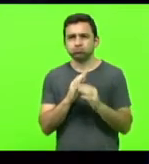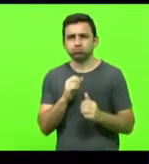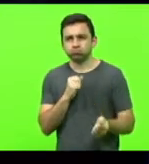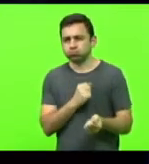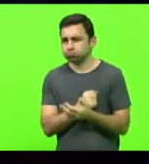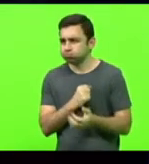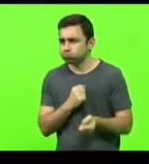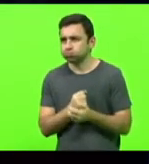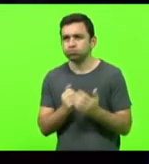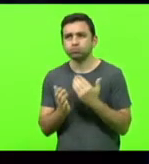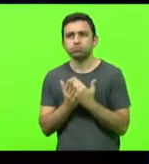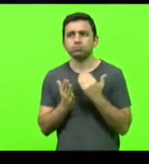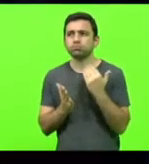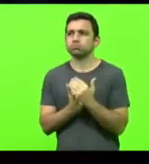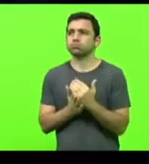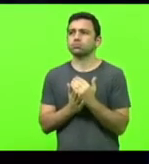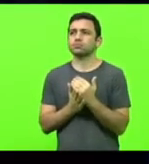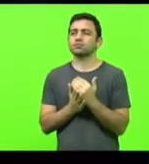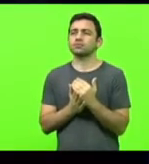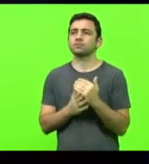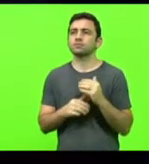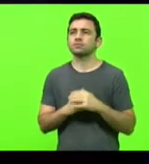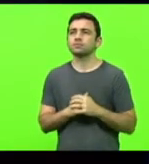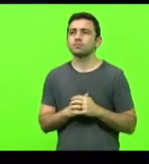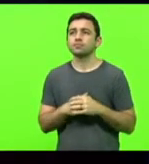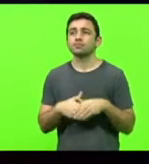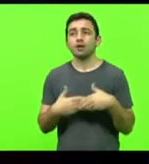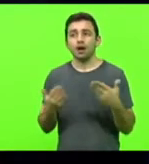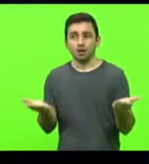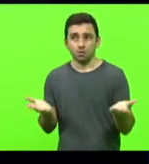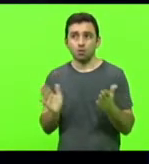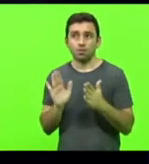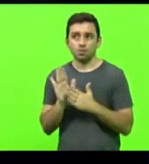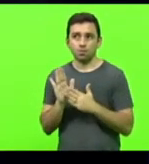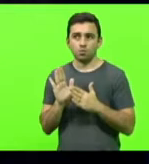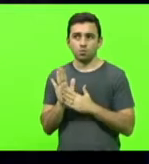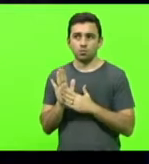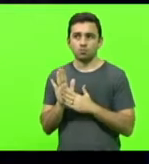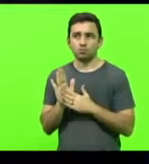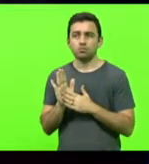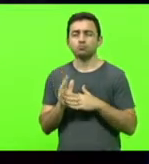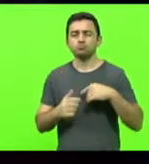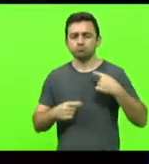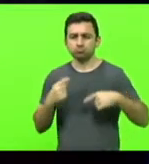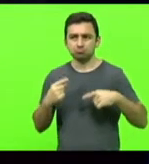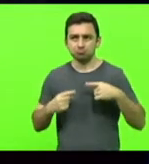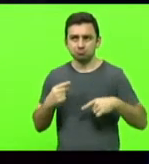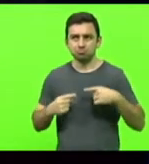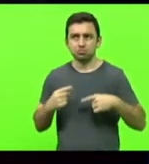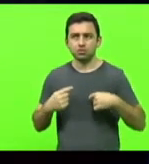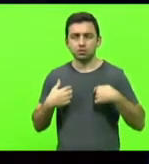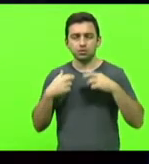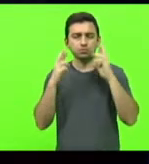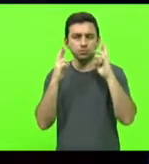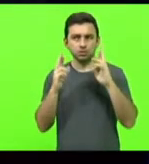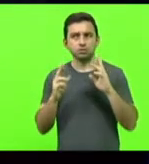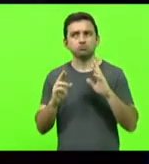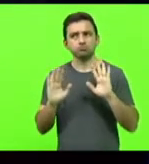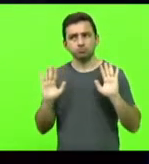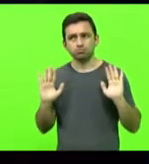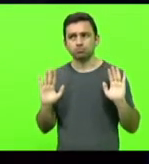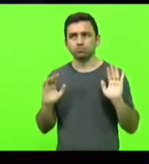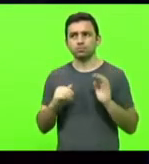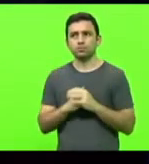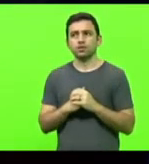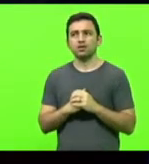baixado no país. E a presente proposição, fruto de um grande debate, que tem o respeito de todos nós,